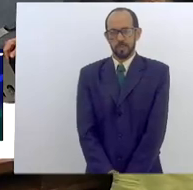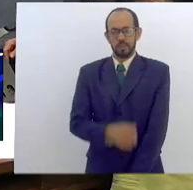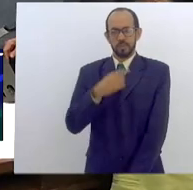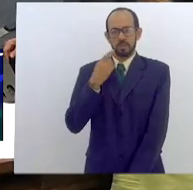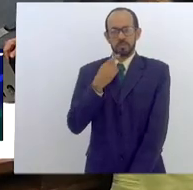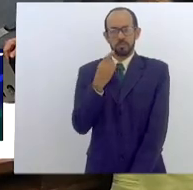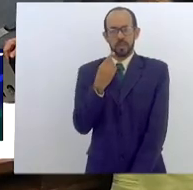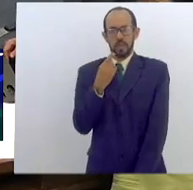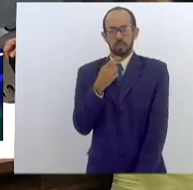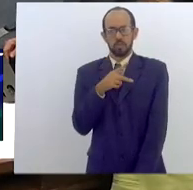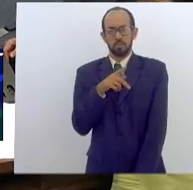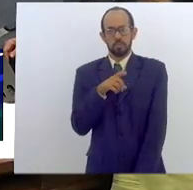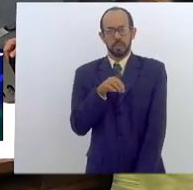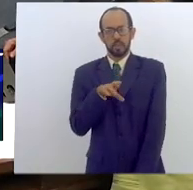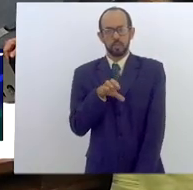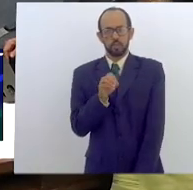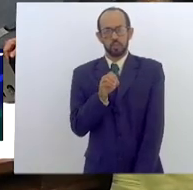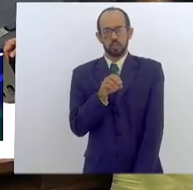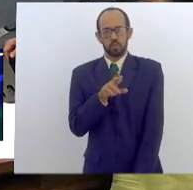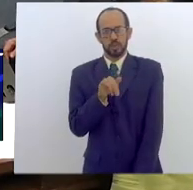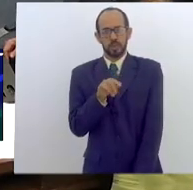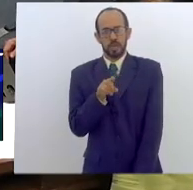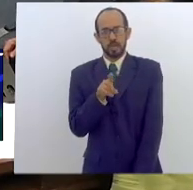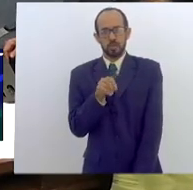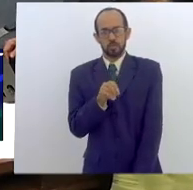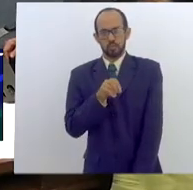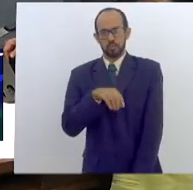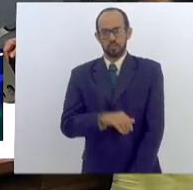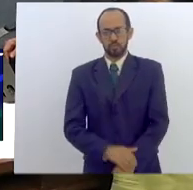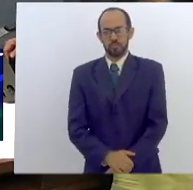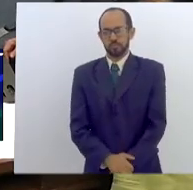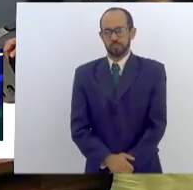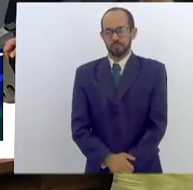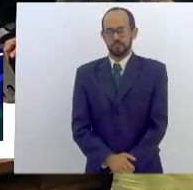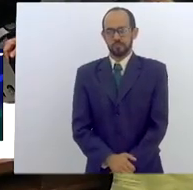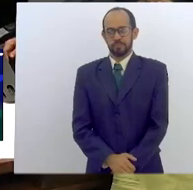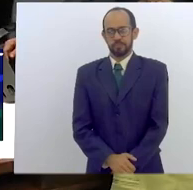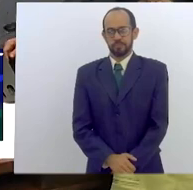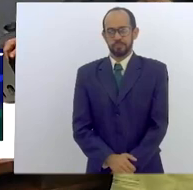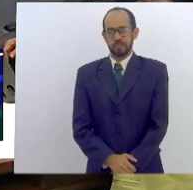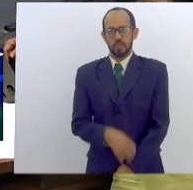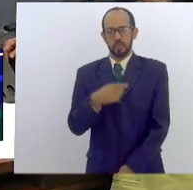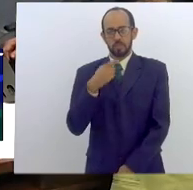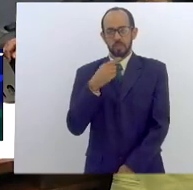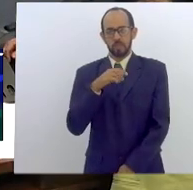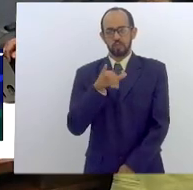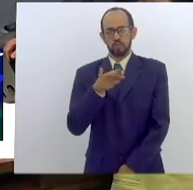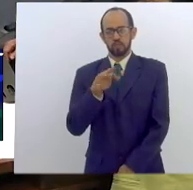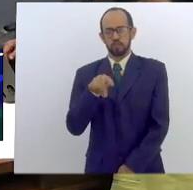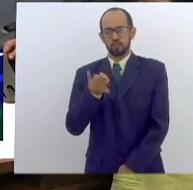Deputado Pedro Ricardo, deputado Chico Machado,